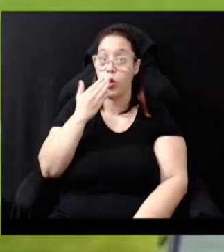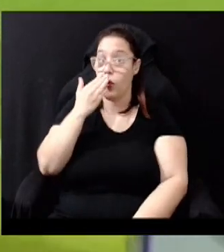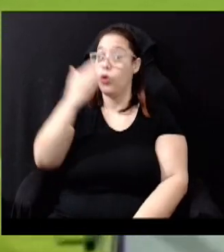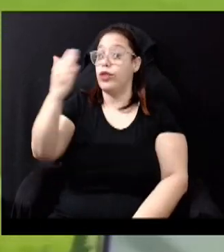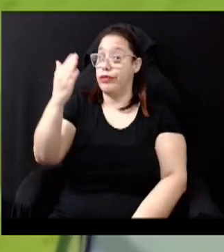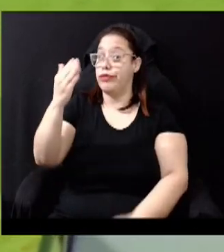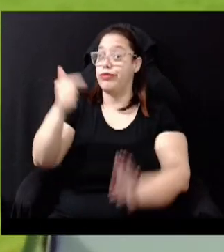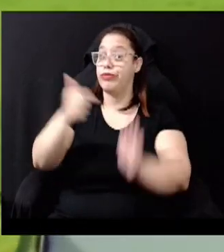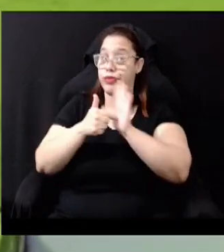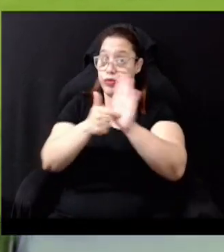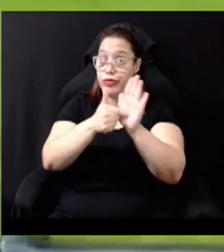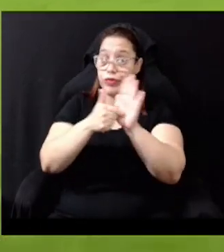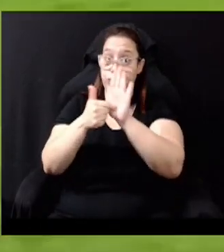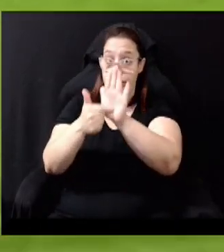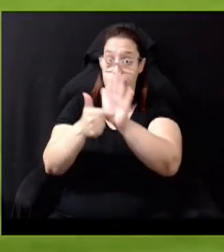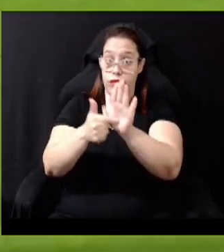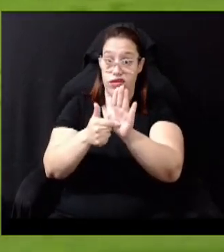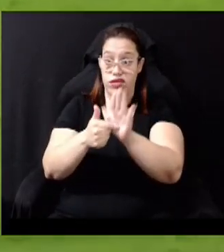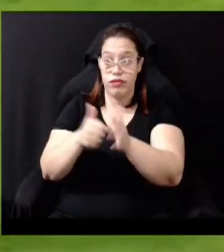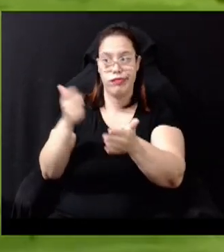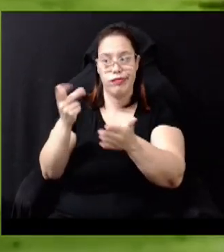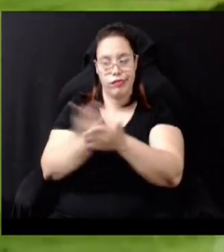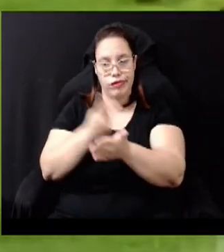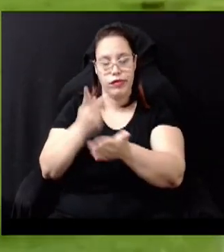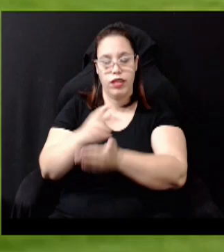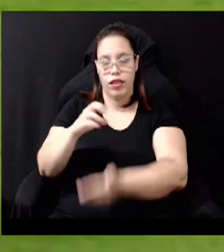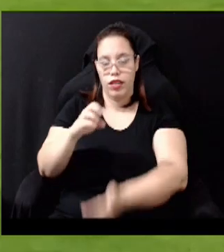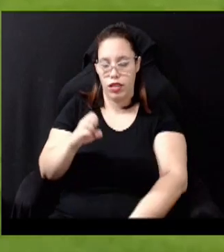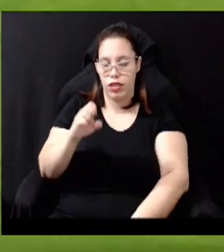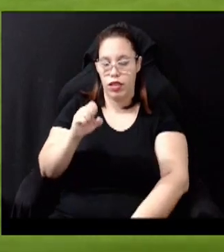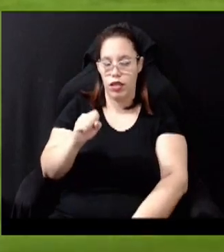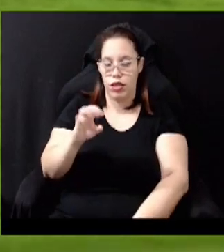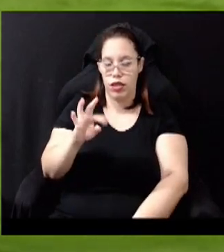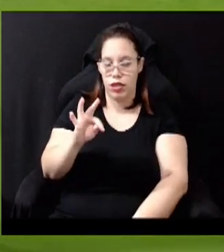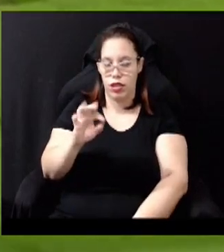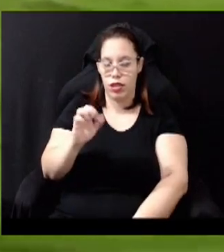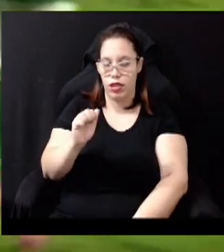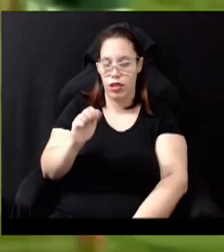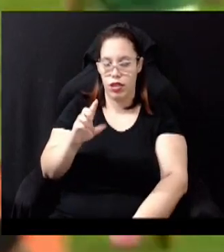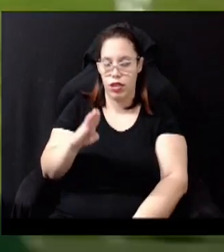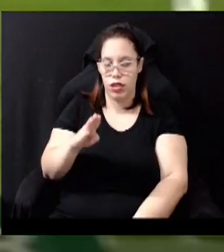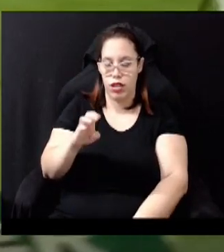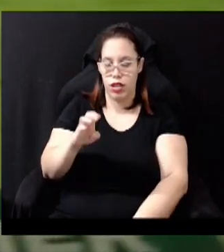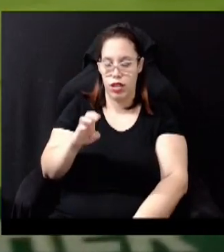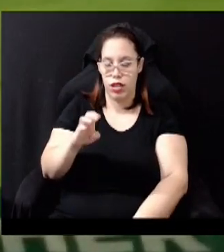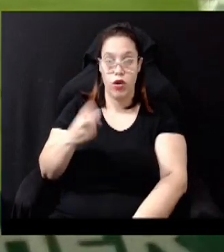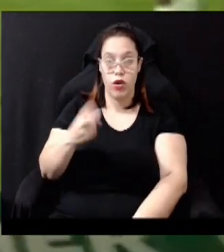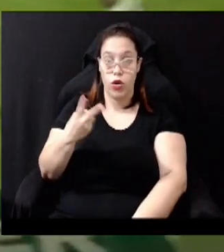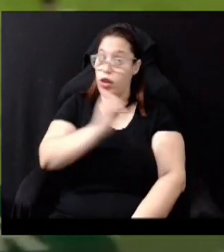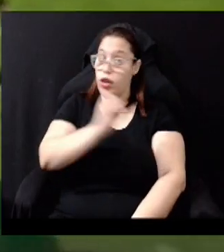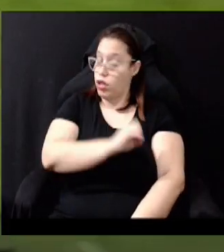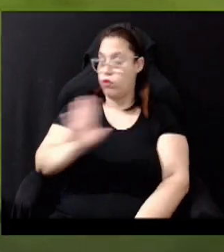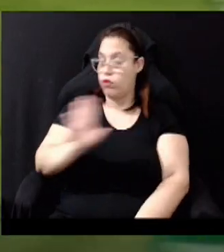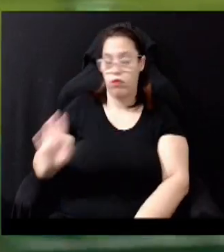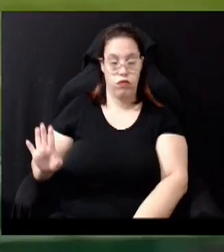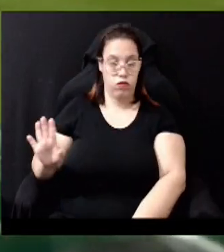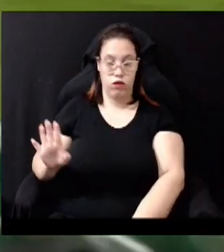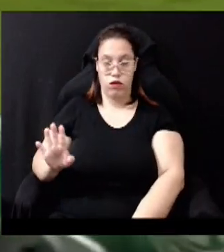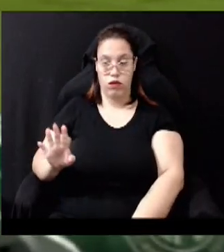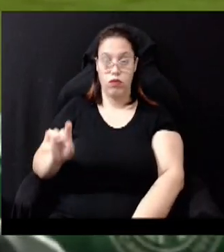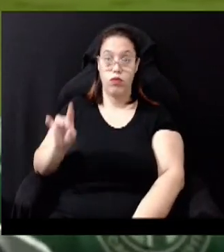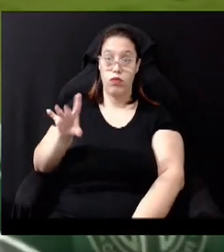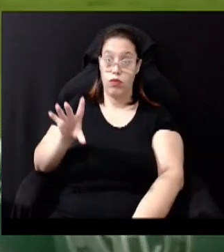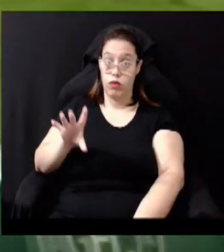a posição irregular de Estevão. Então, gol anulado e segue 2-0. Só que veio o